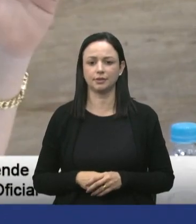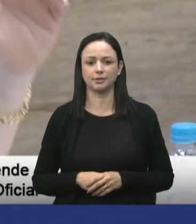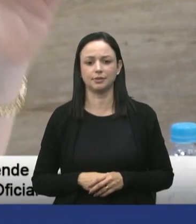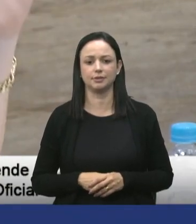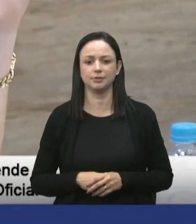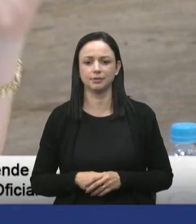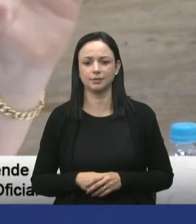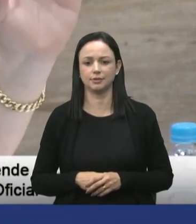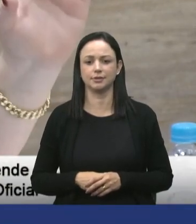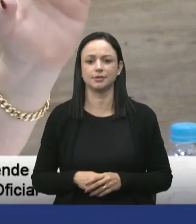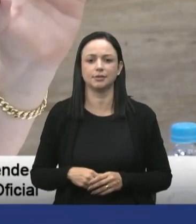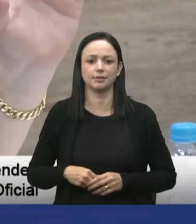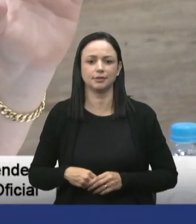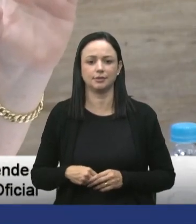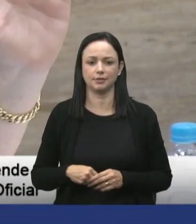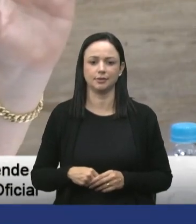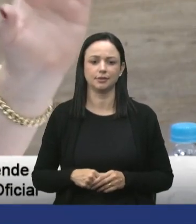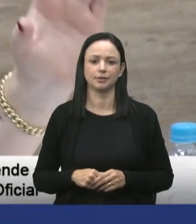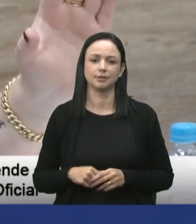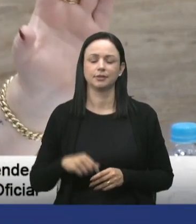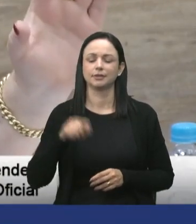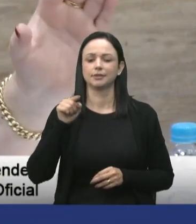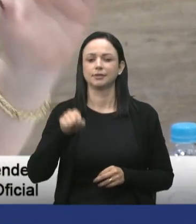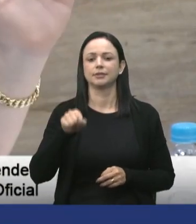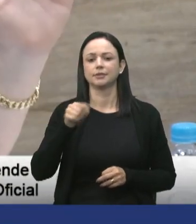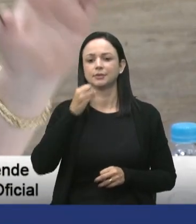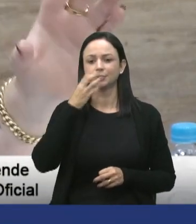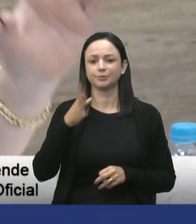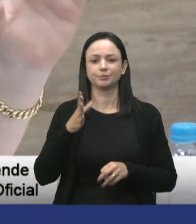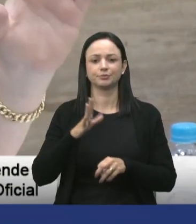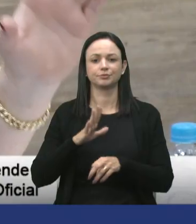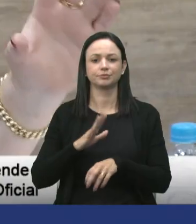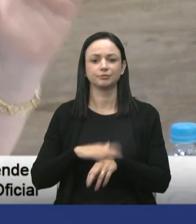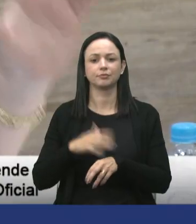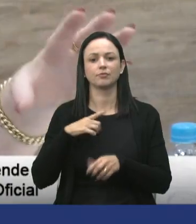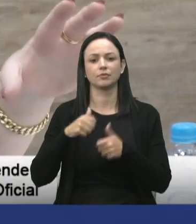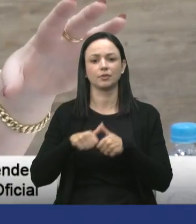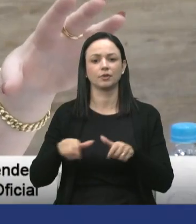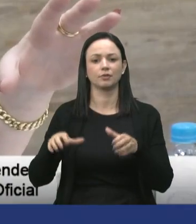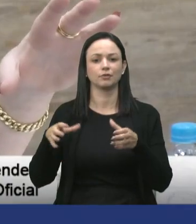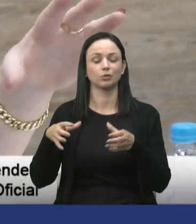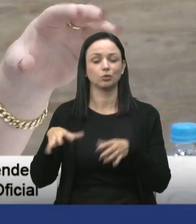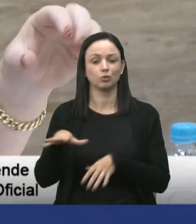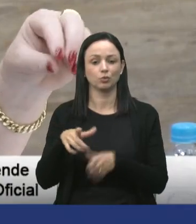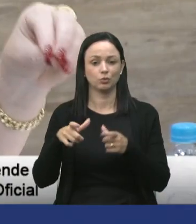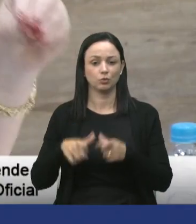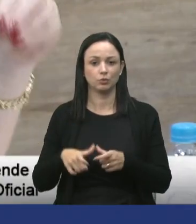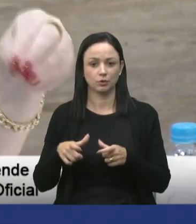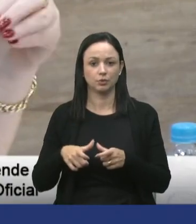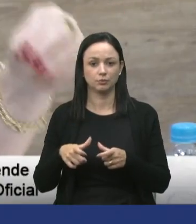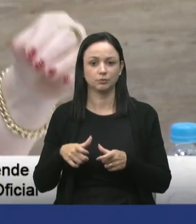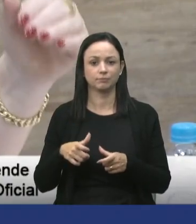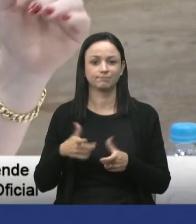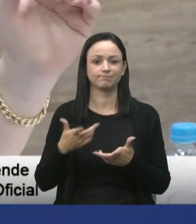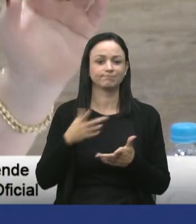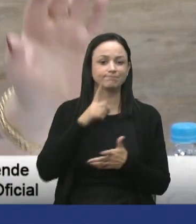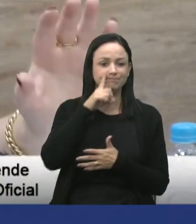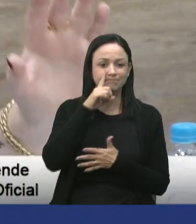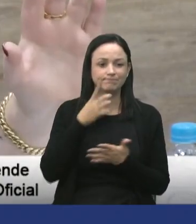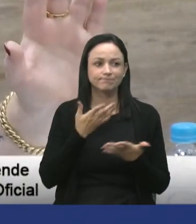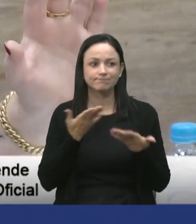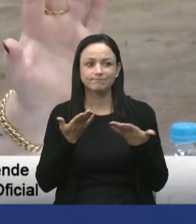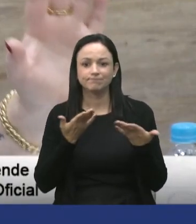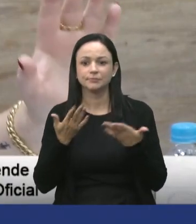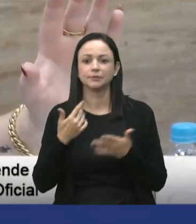Segunda-feira eu me senti no exílio por um bom tempo, porque eu estava num lugar hostil. E eu me senti